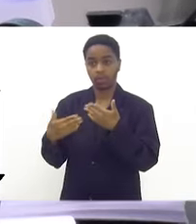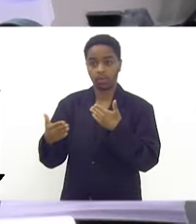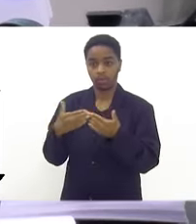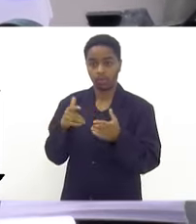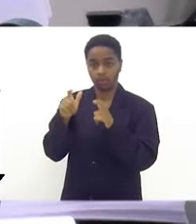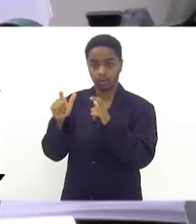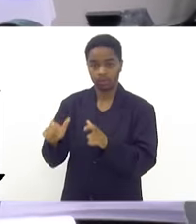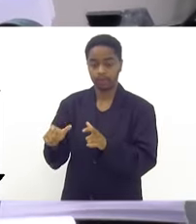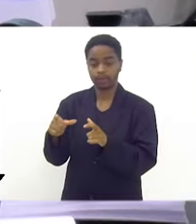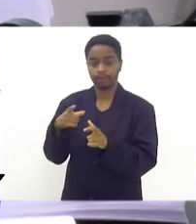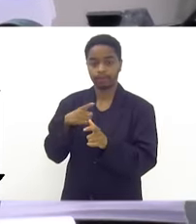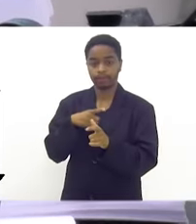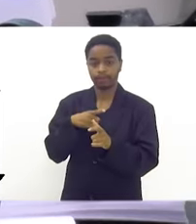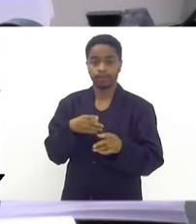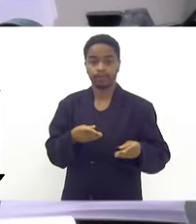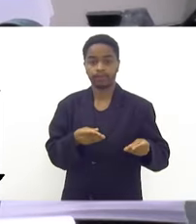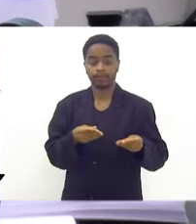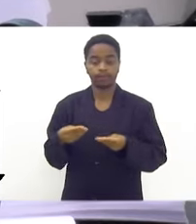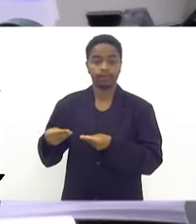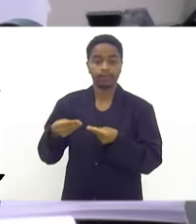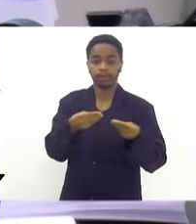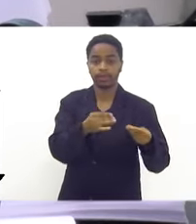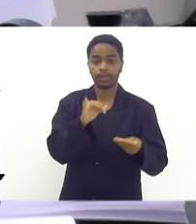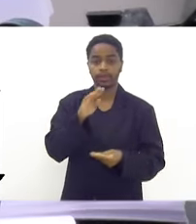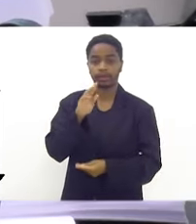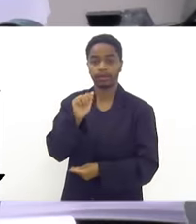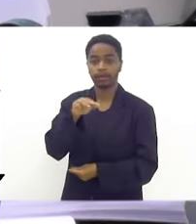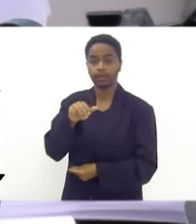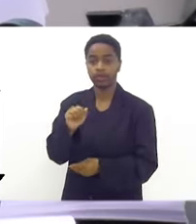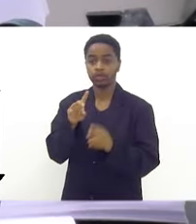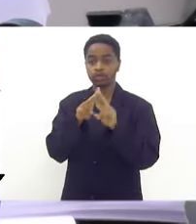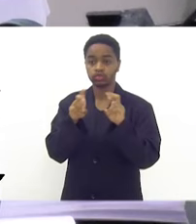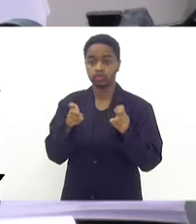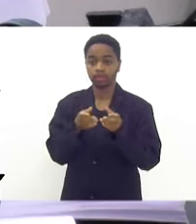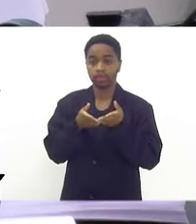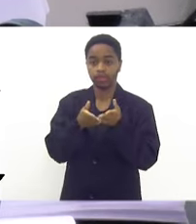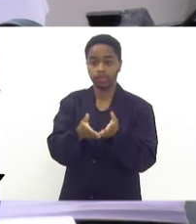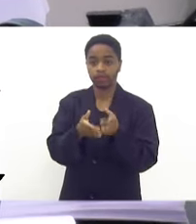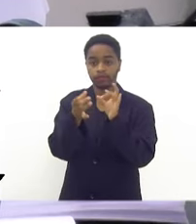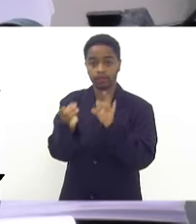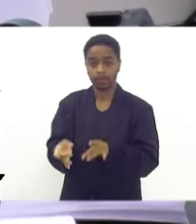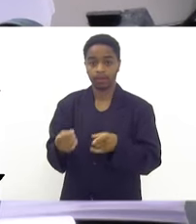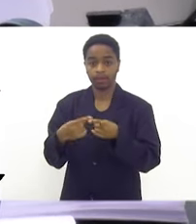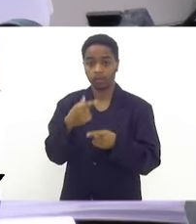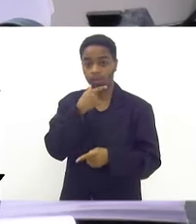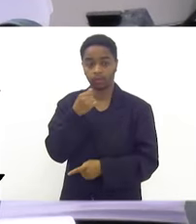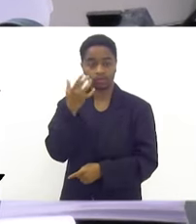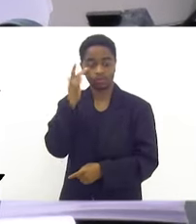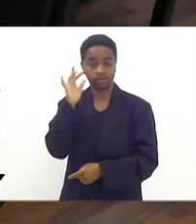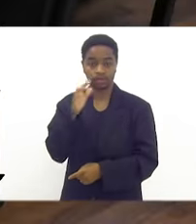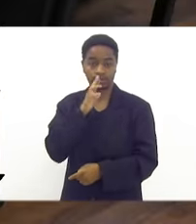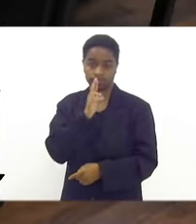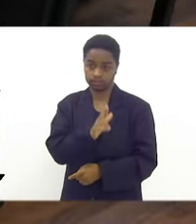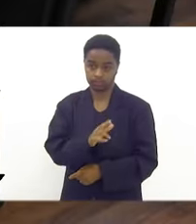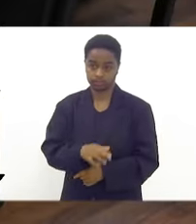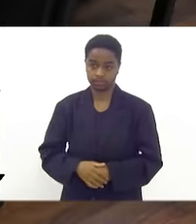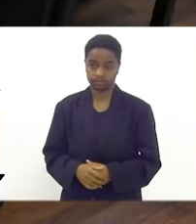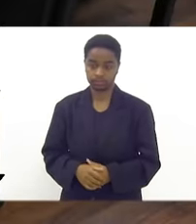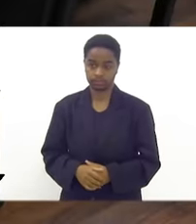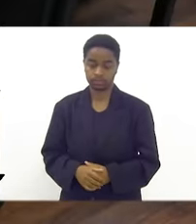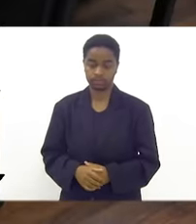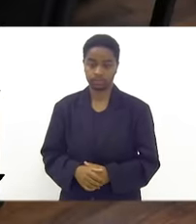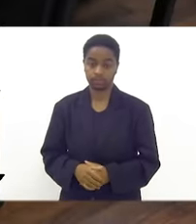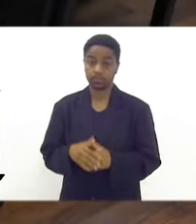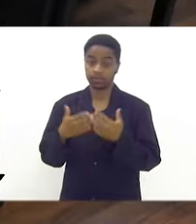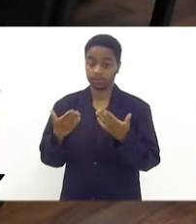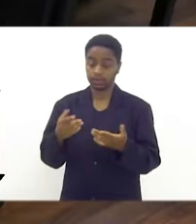provocou o Ibama com relação ao tema dos navios abandonados porque o Bruno não soube responder isso que não sabia dizer então eh o